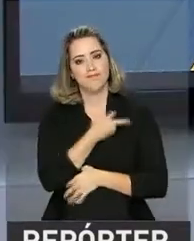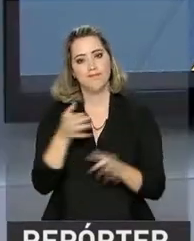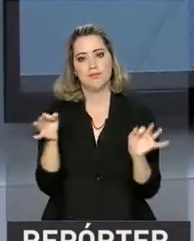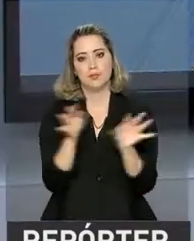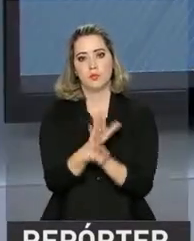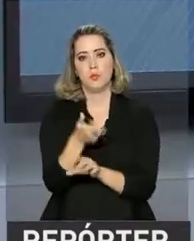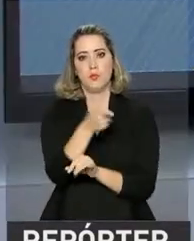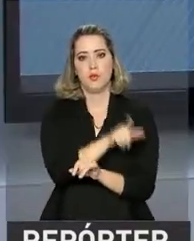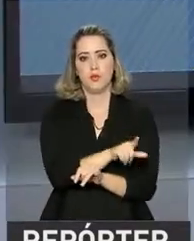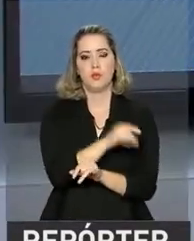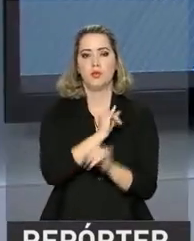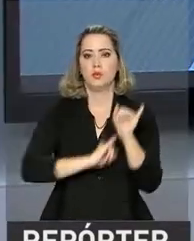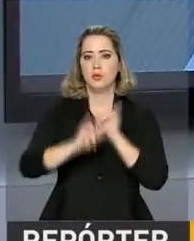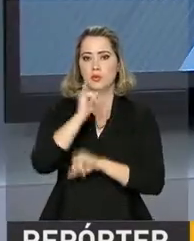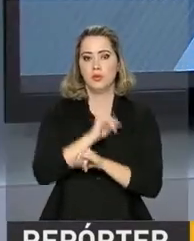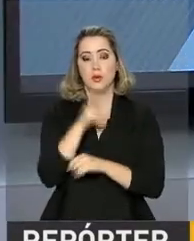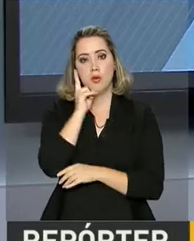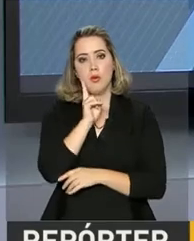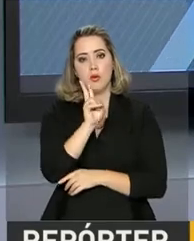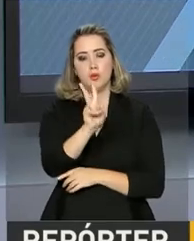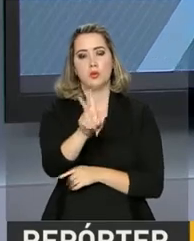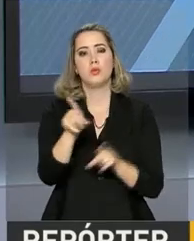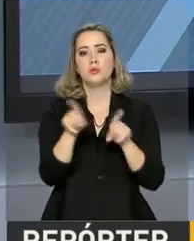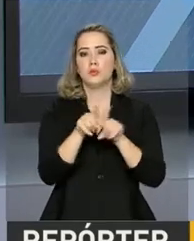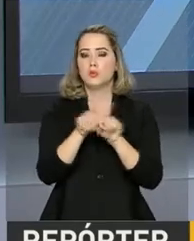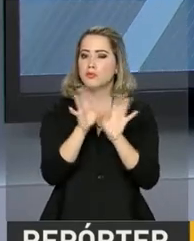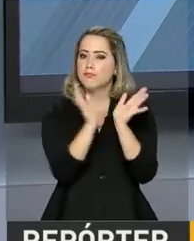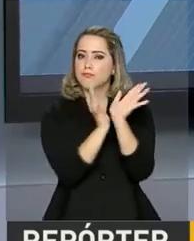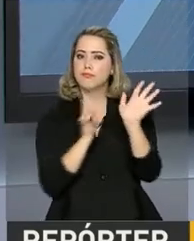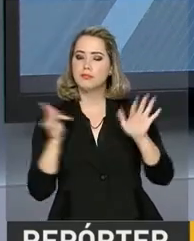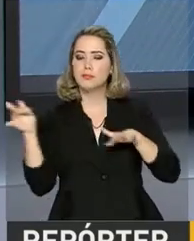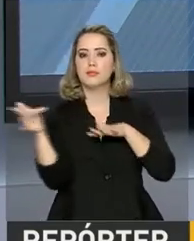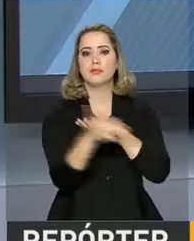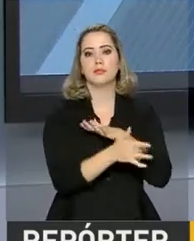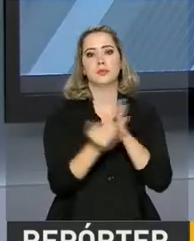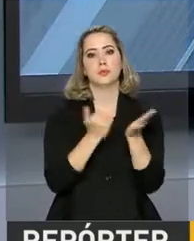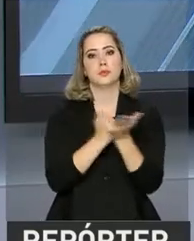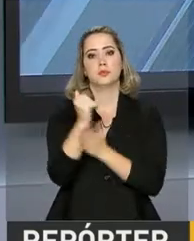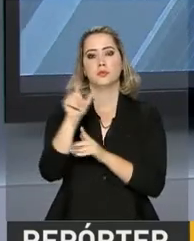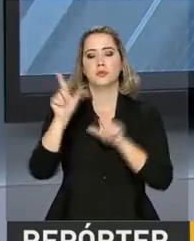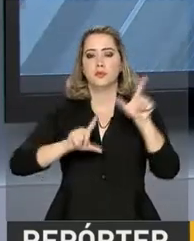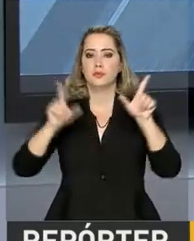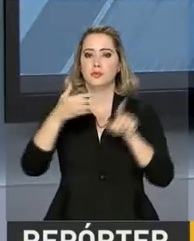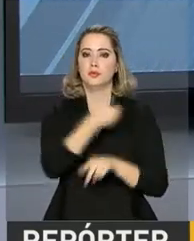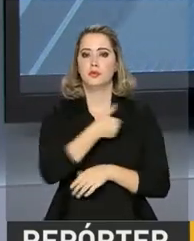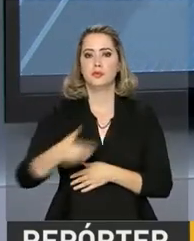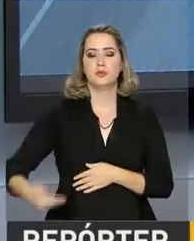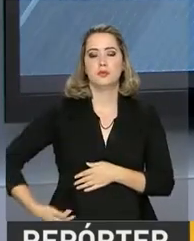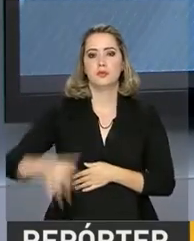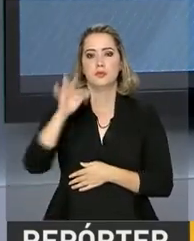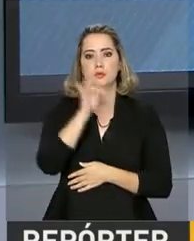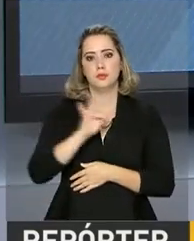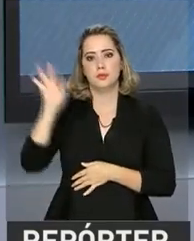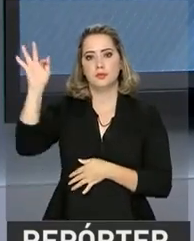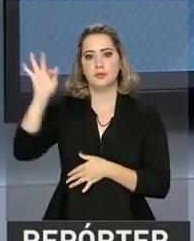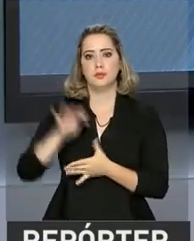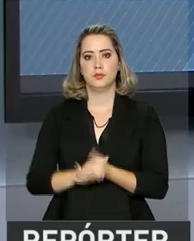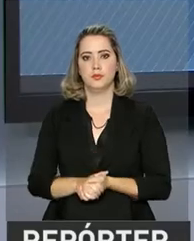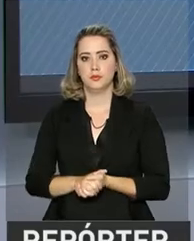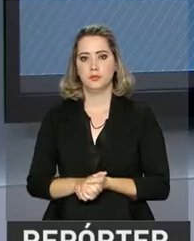por aqui outras informações você acompanha também em nossas redes sociais continua com a gente e nbr a tv do governo